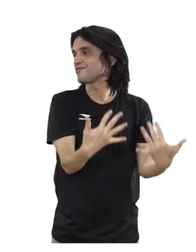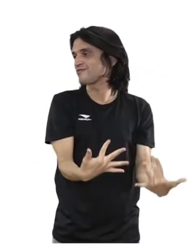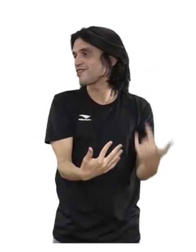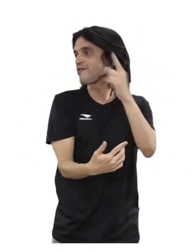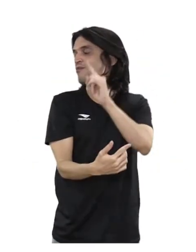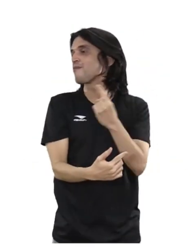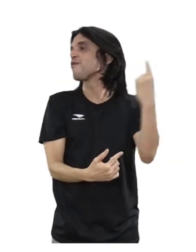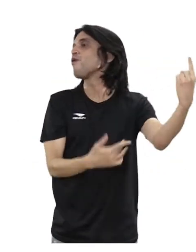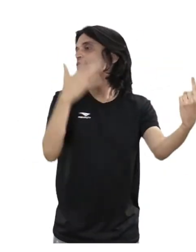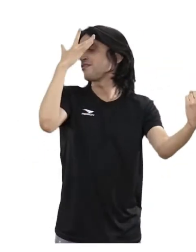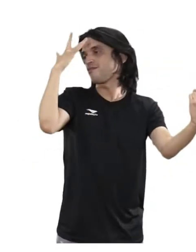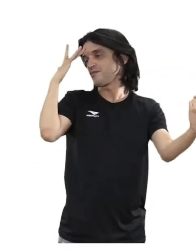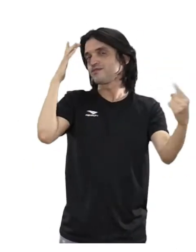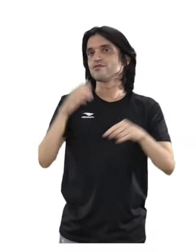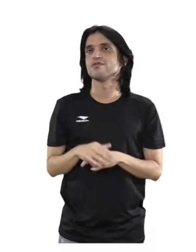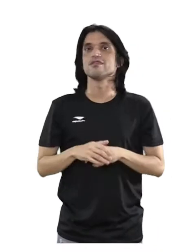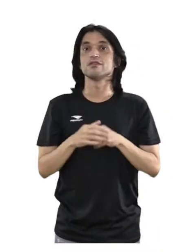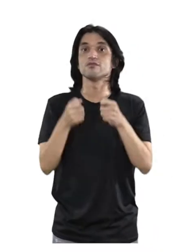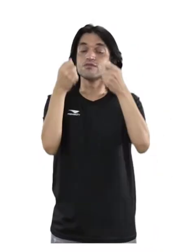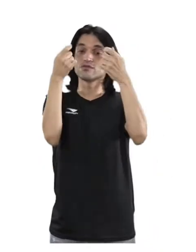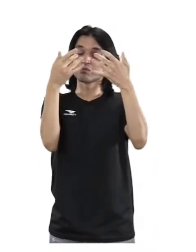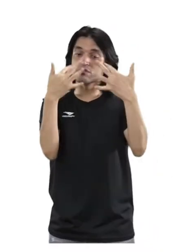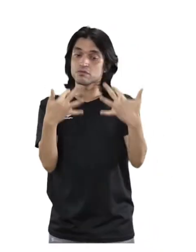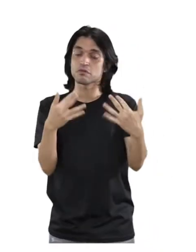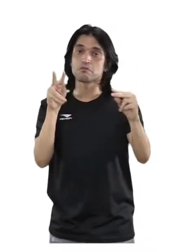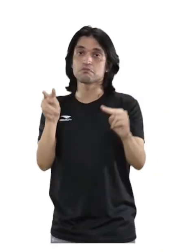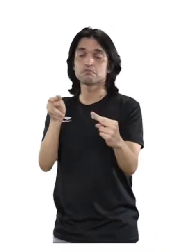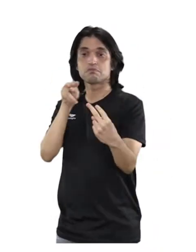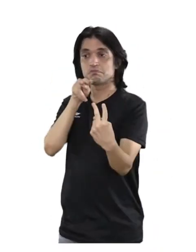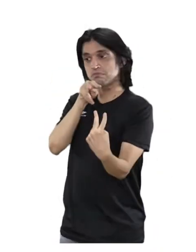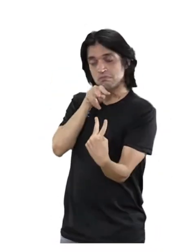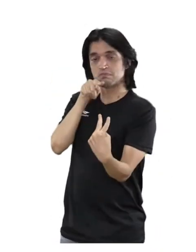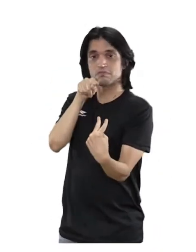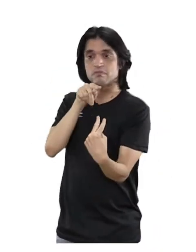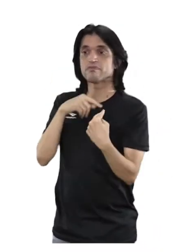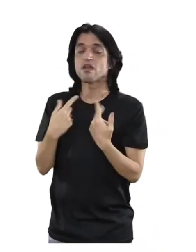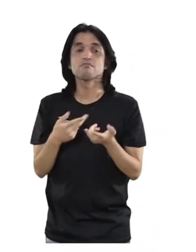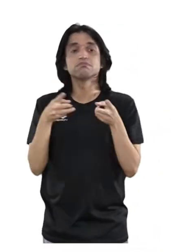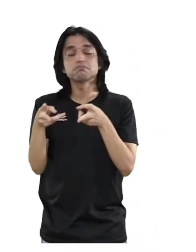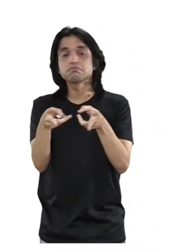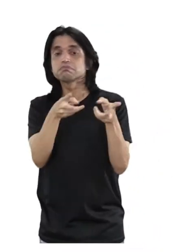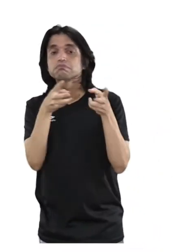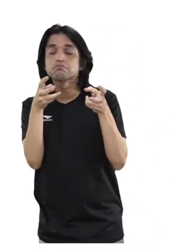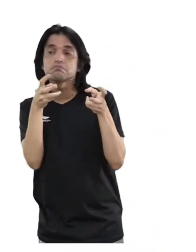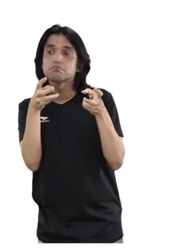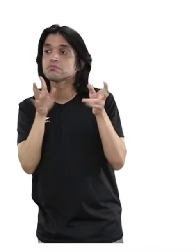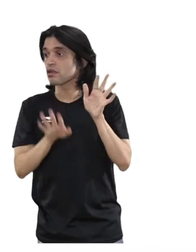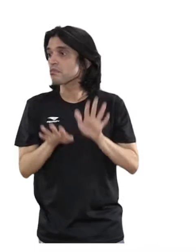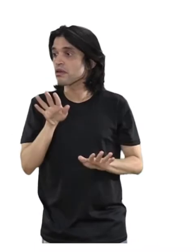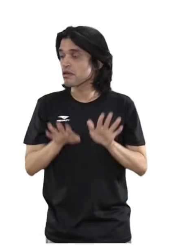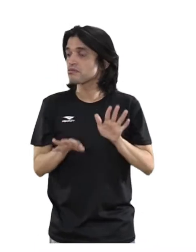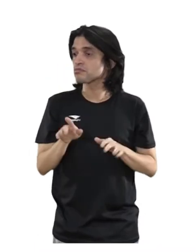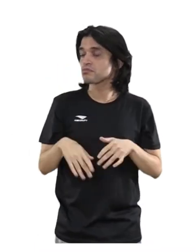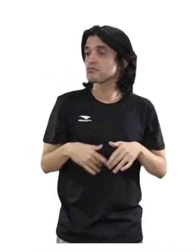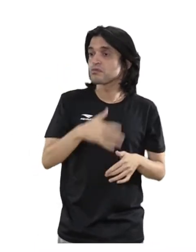de descrição, o ponto de vista do observador varia de acordo com seu grau de percepção. A vivência de quem